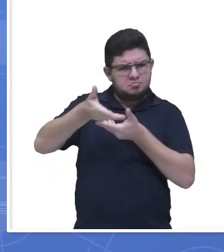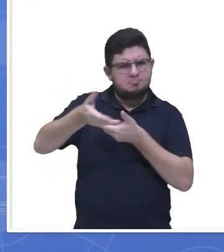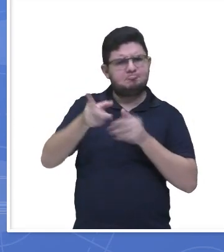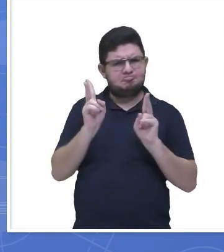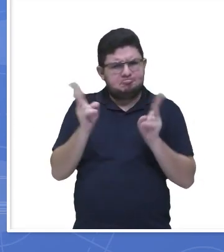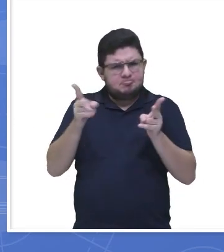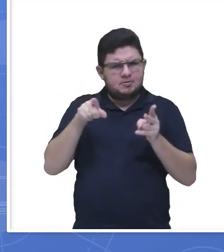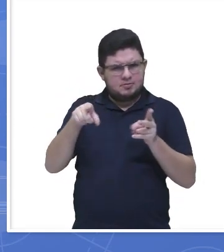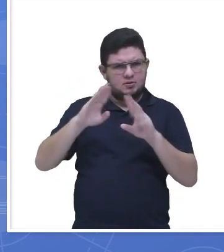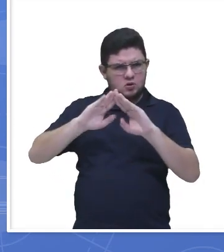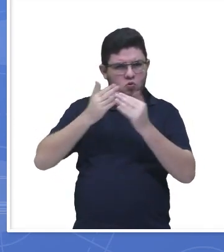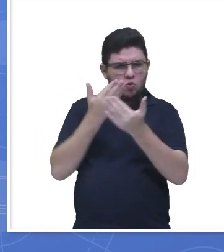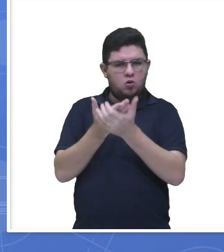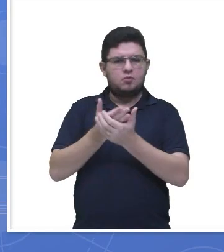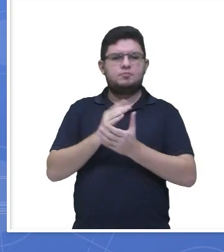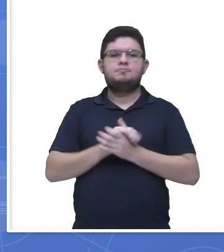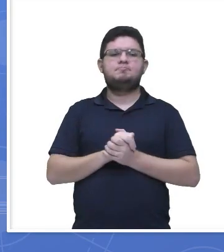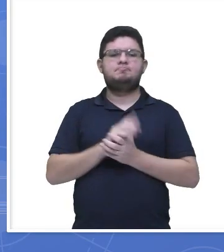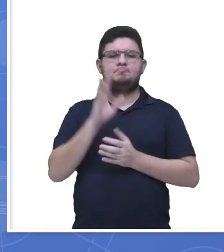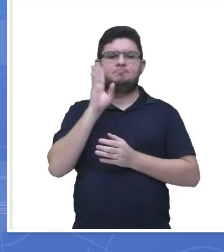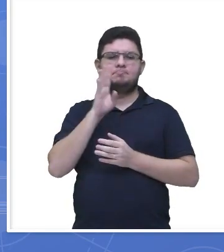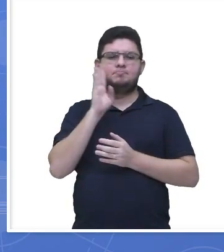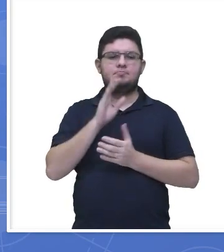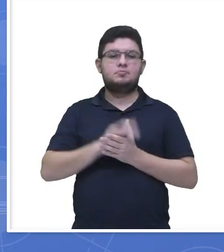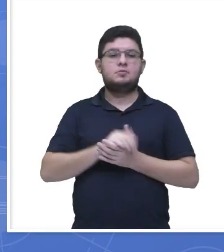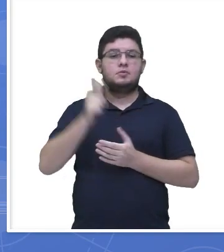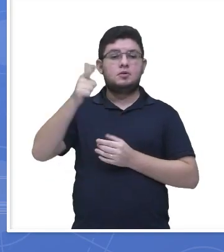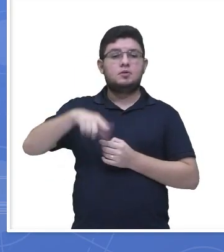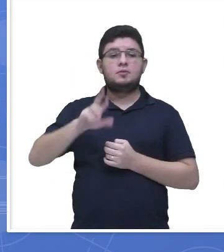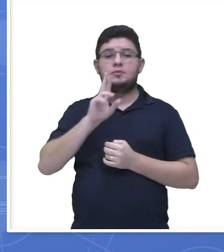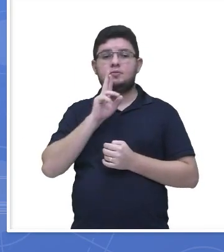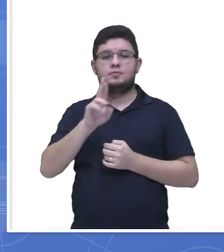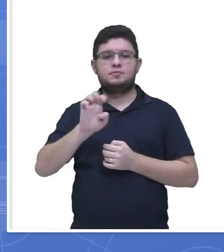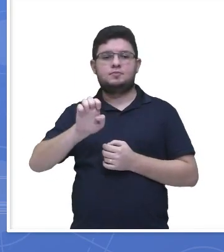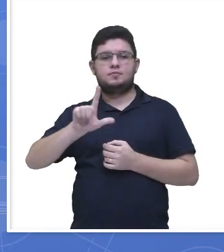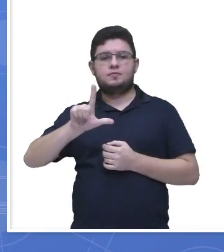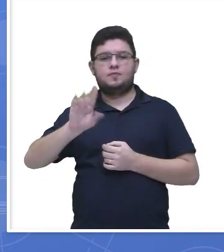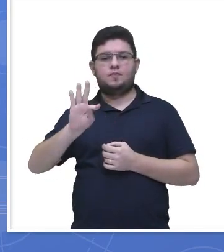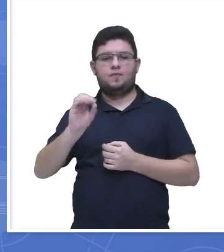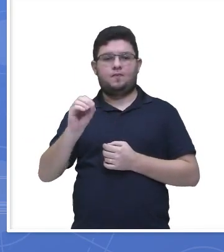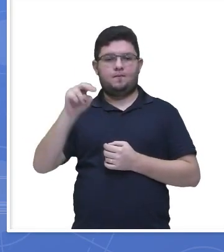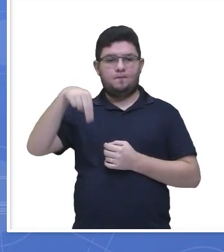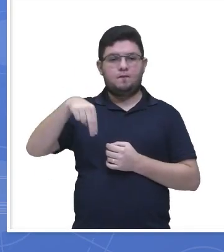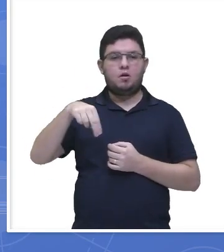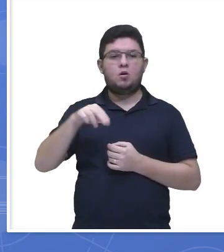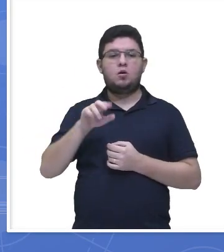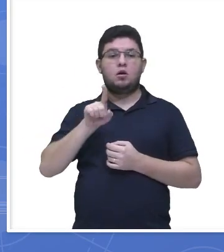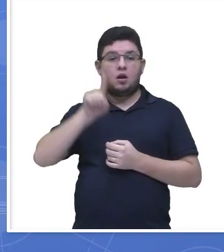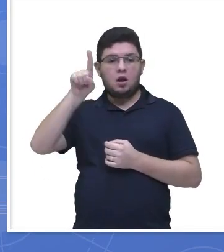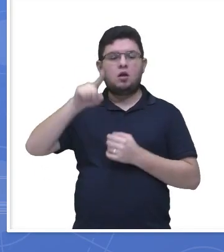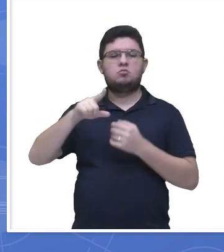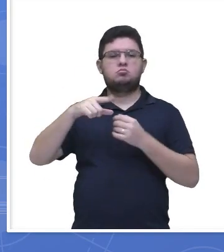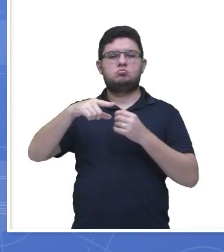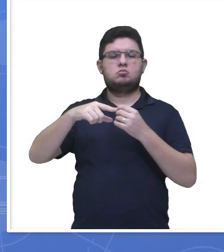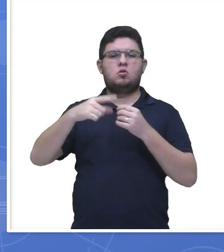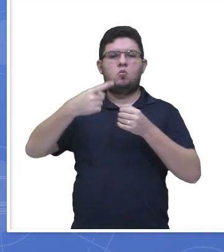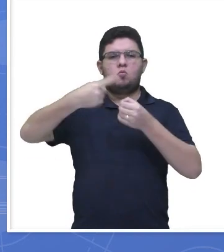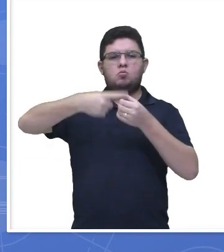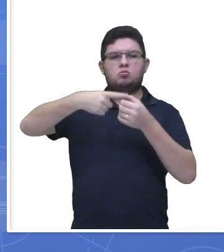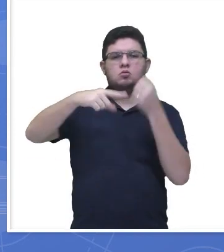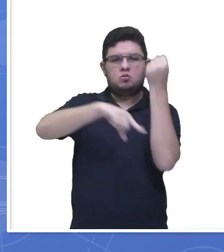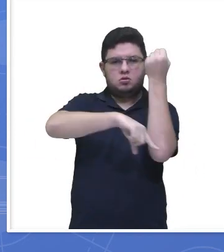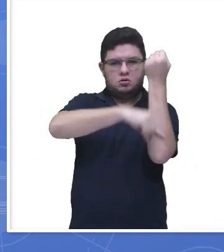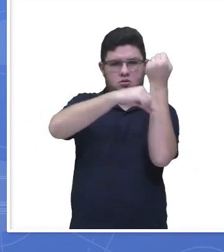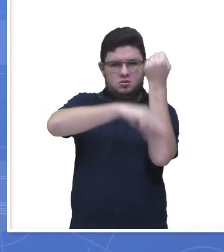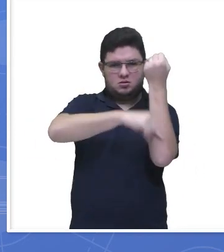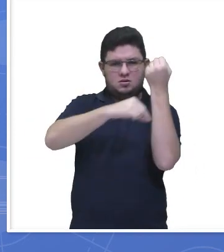bacana. Temos mais alguma resposta, diretor? Tem, tá ali, olha, o Elton, ele fala para nós, lá de Iranduba, Elton, da escola